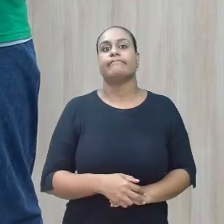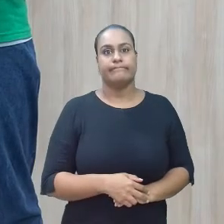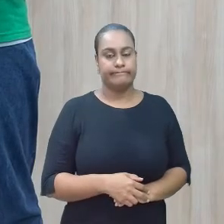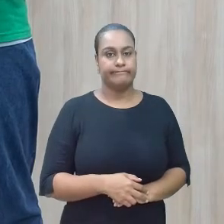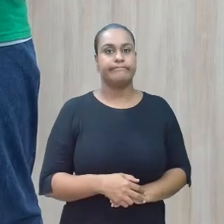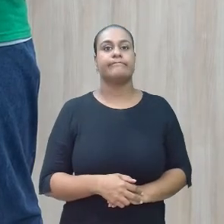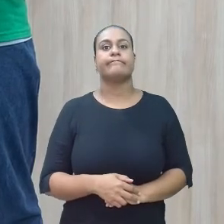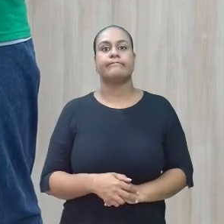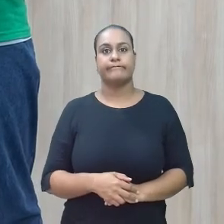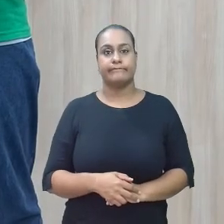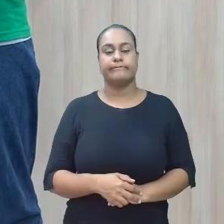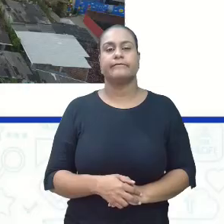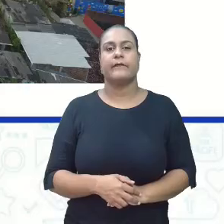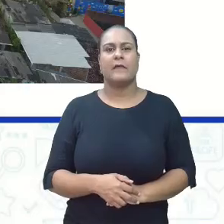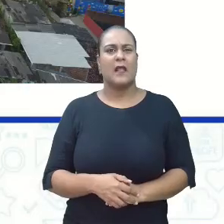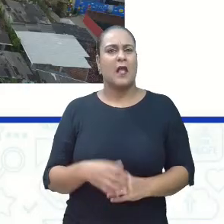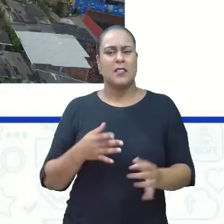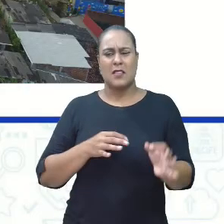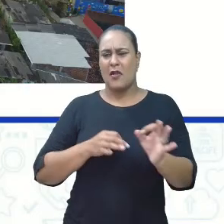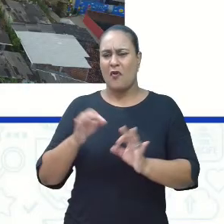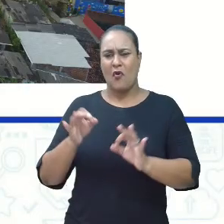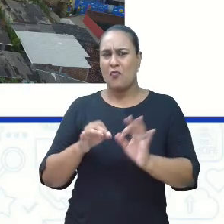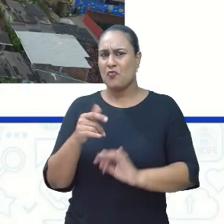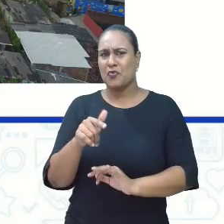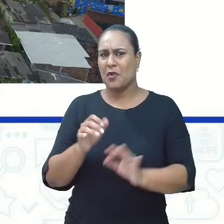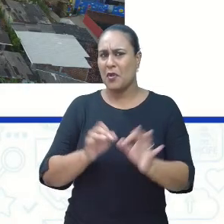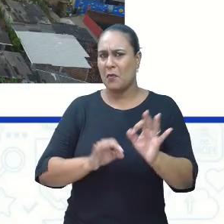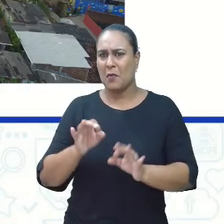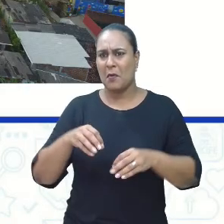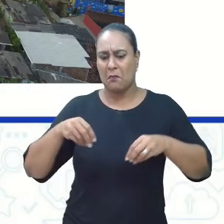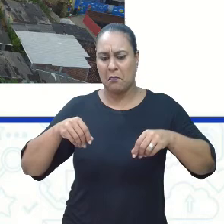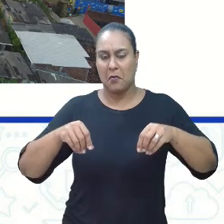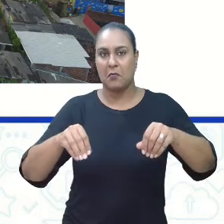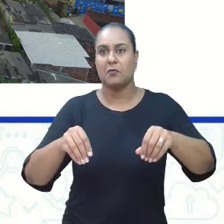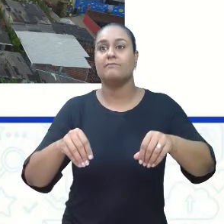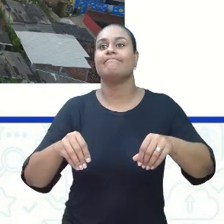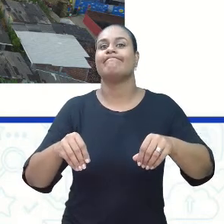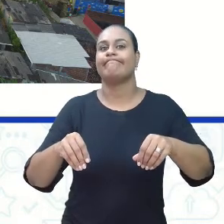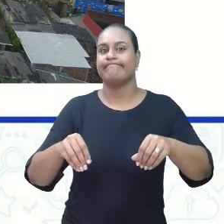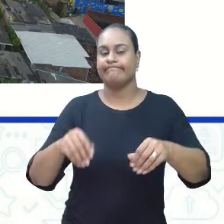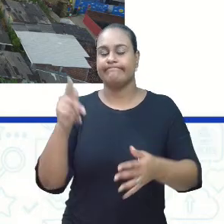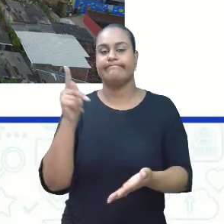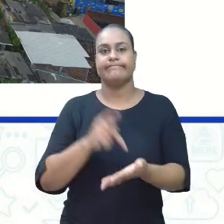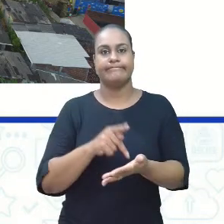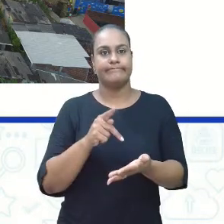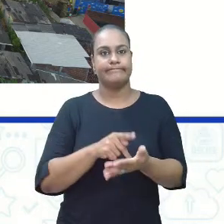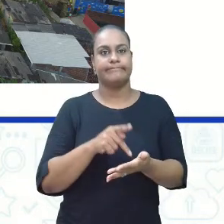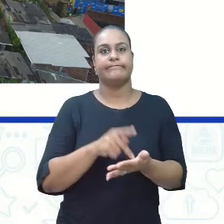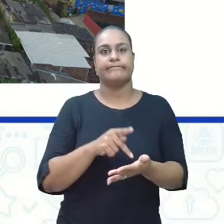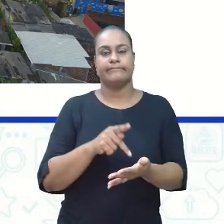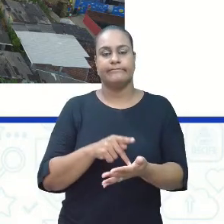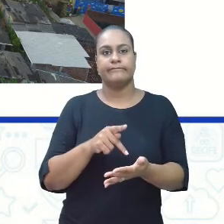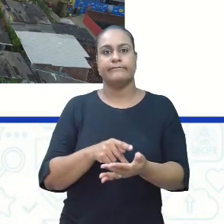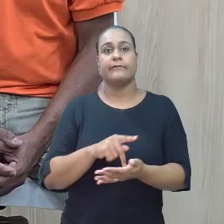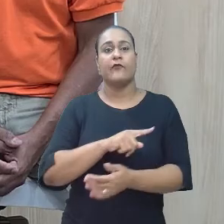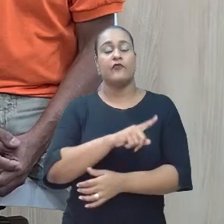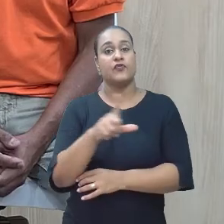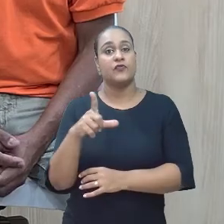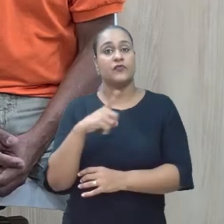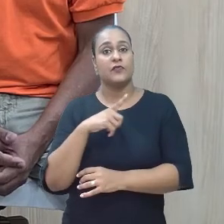muito bem isso, né? A mal ocupação dos solos, não é isso, professor? É verdade, gente. Vocês